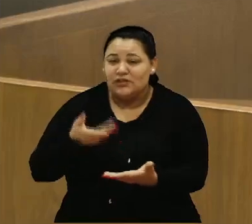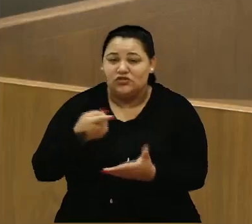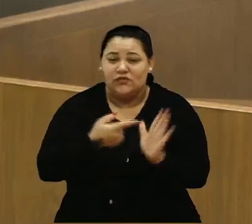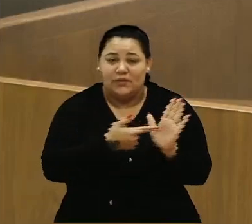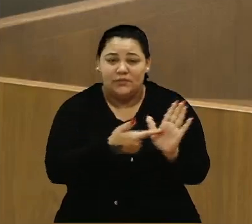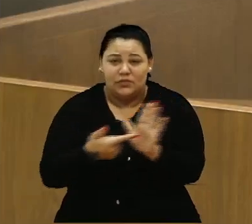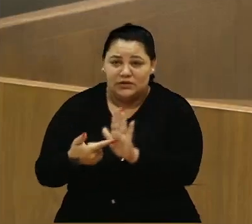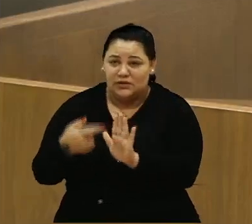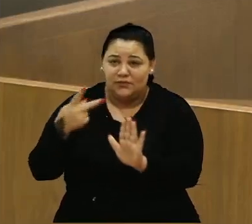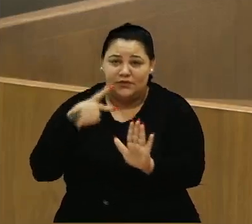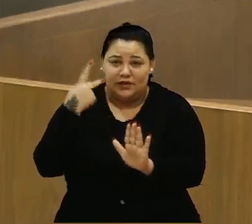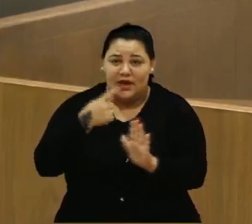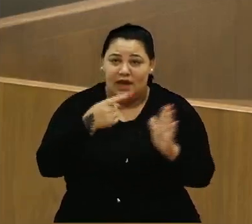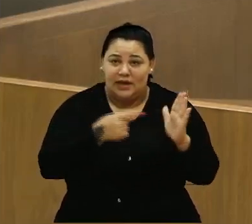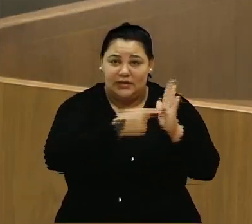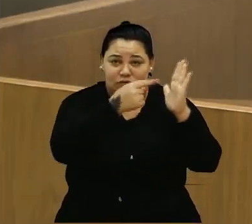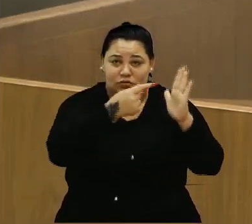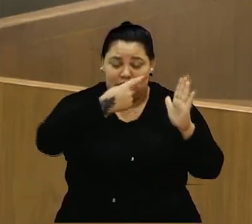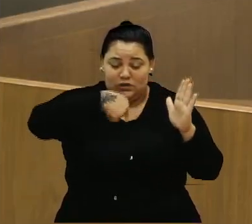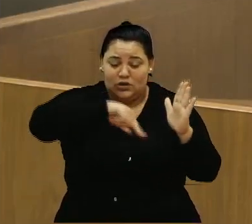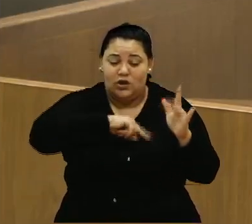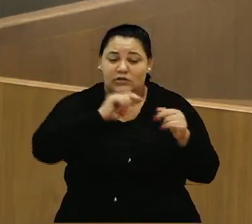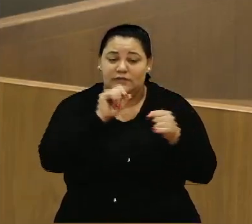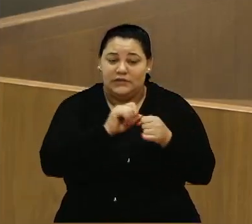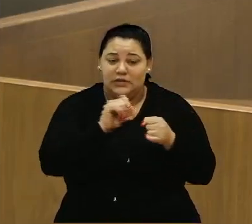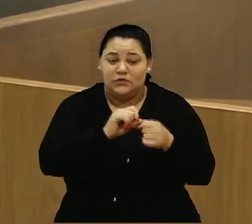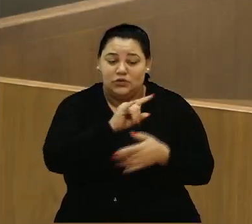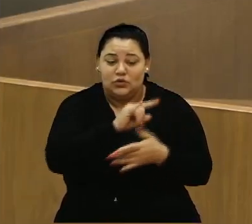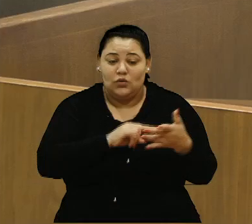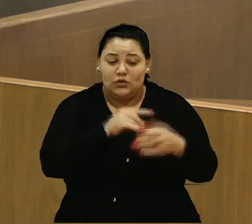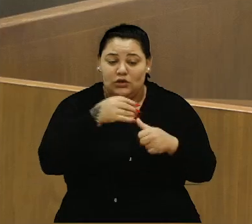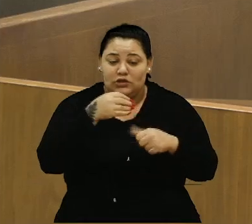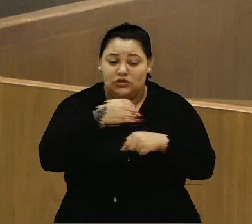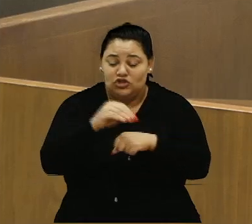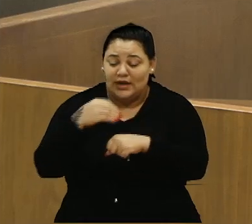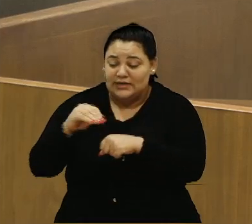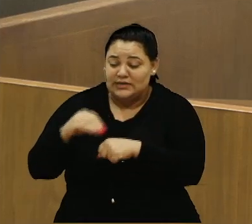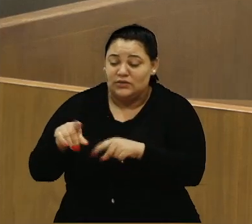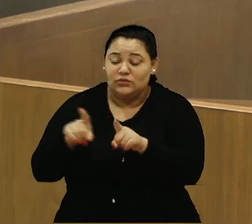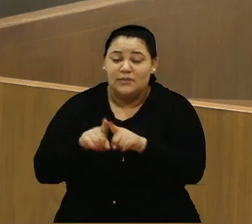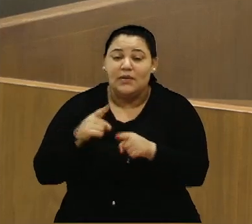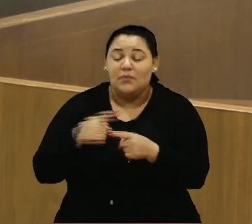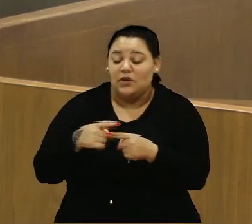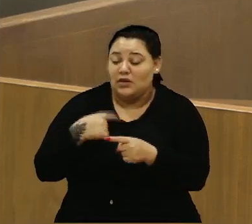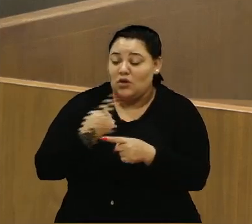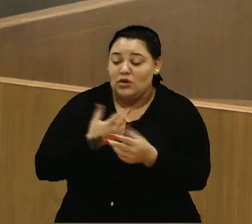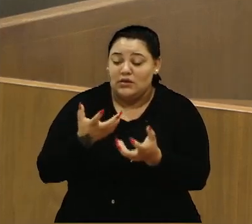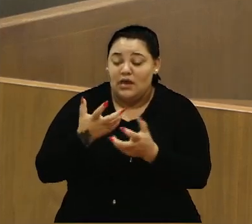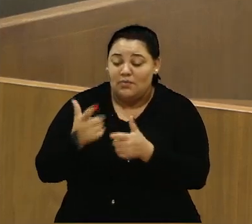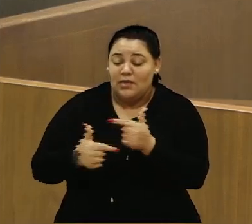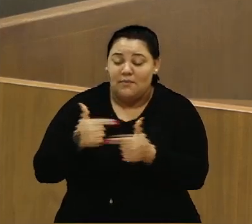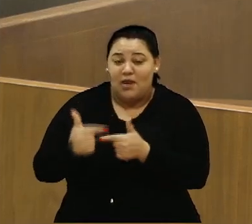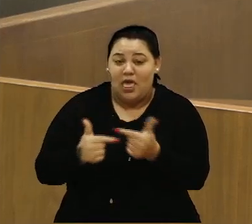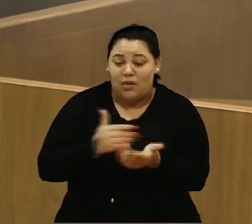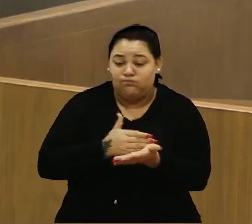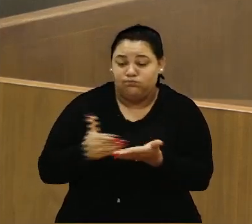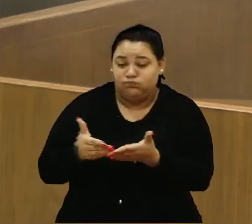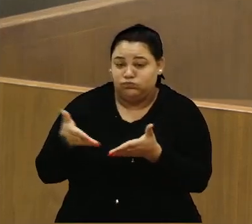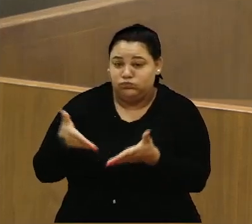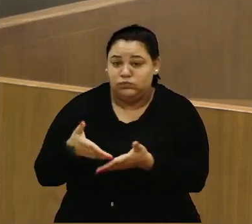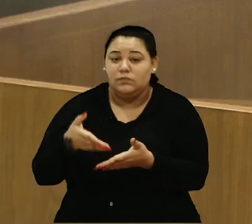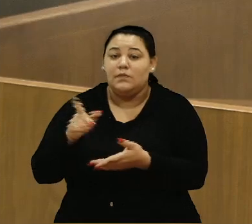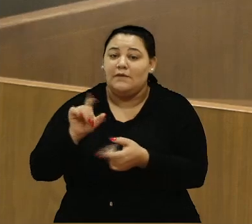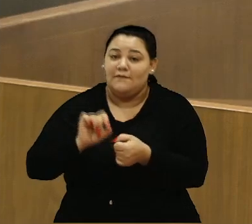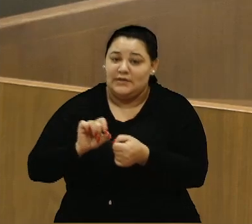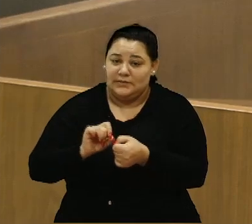colegas tanto a denúncia que nós fizemos, quanto o documento com proposição de encaminhamentos, porque a gente vai estar trabalhando a partir de hoje para que eles sejam feitos.